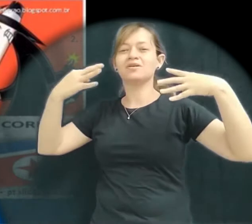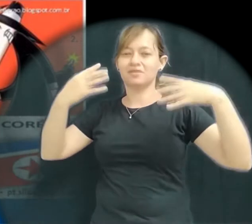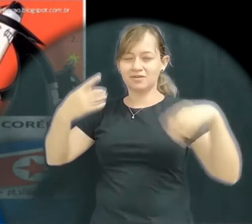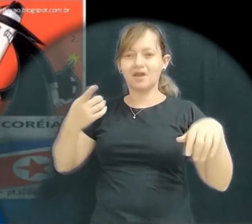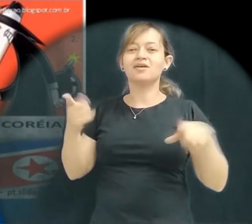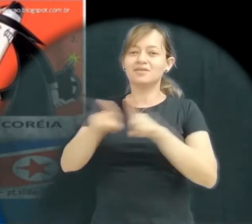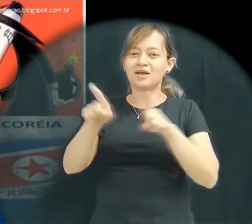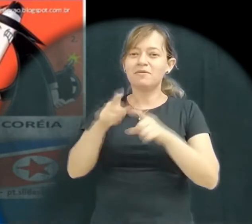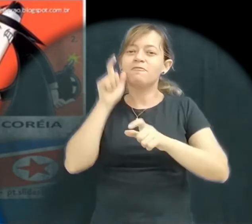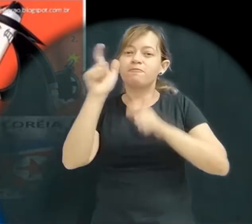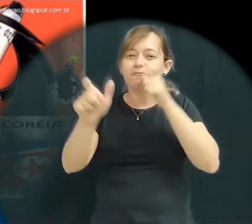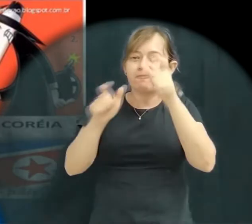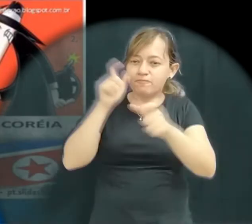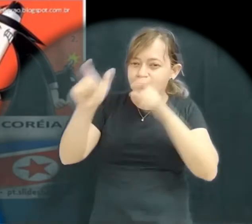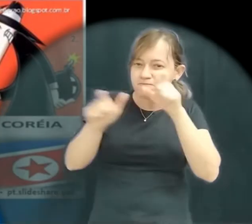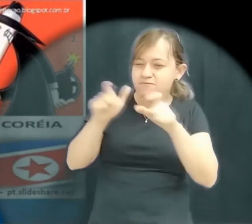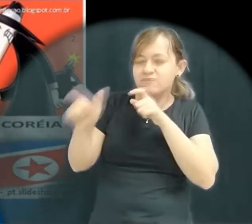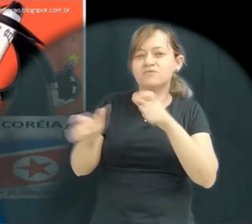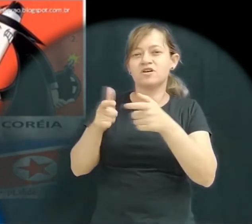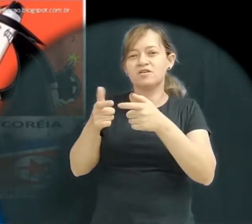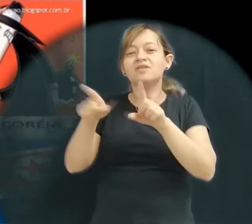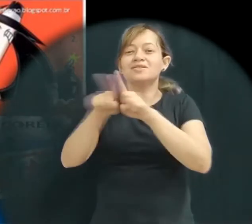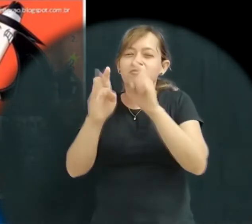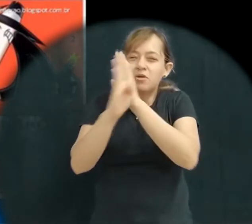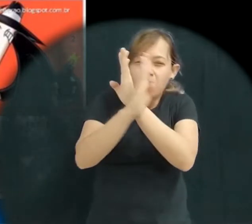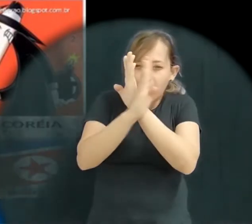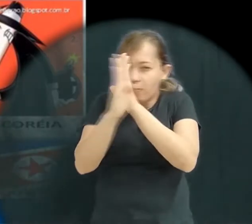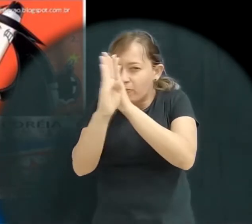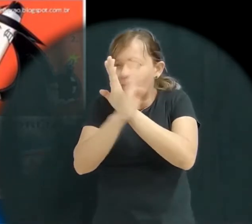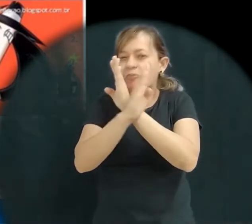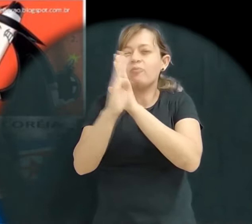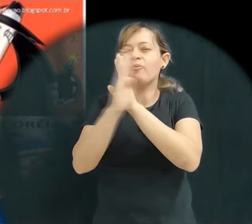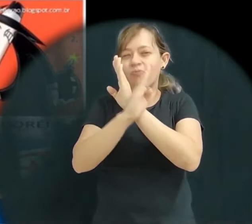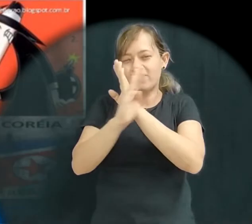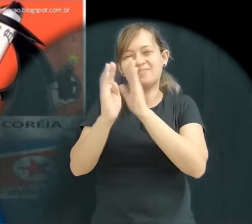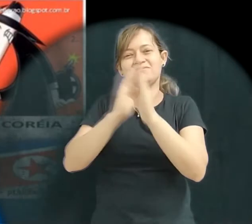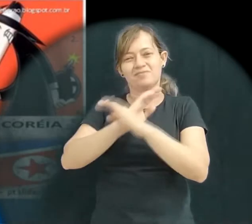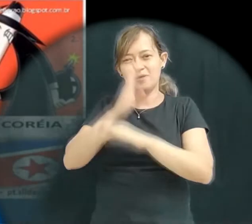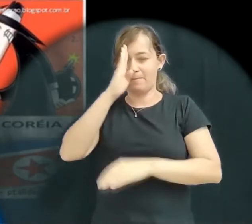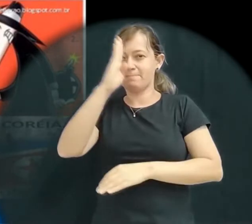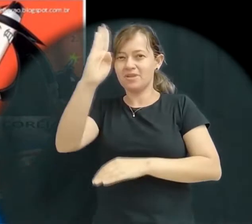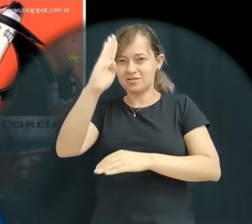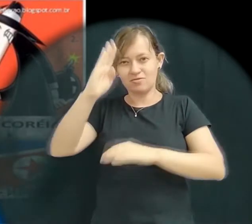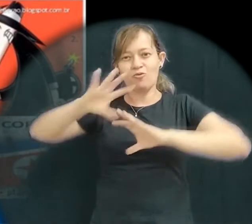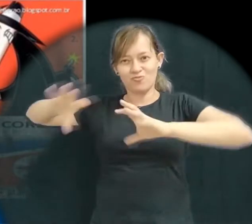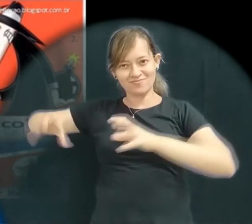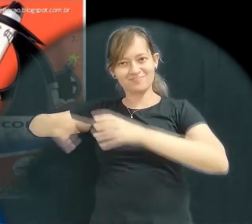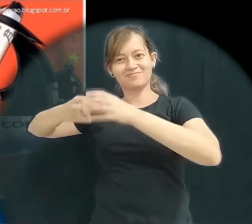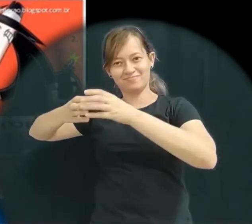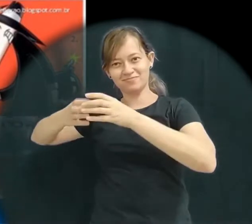outro. Ocorria também muita espionagem. Daí vieram as principais agências de